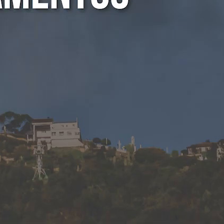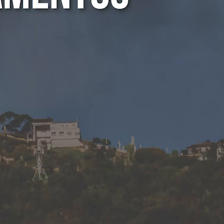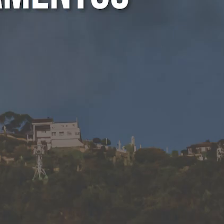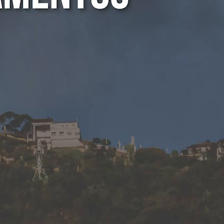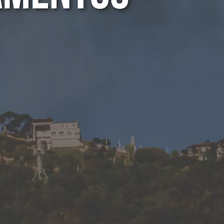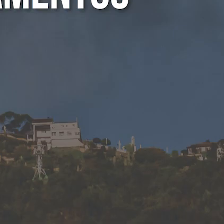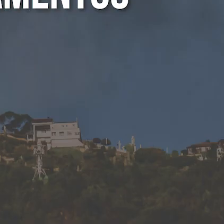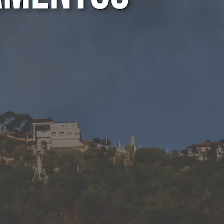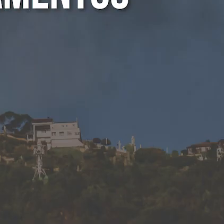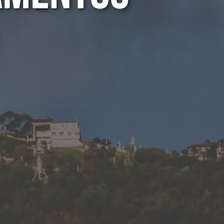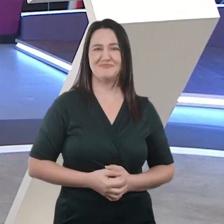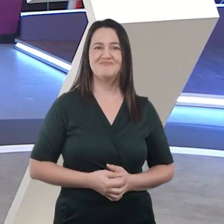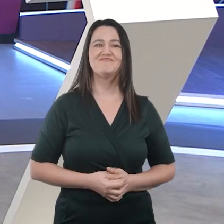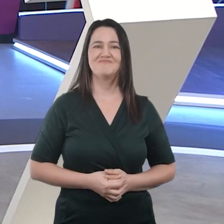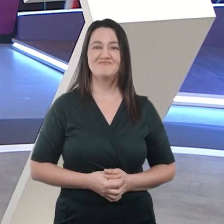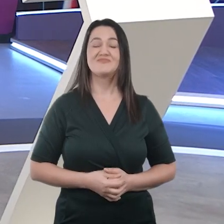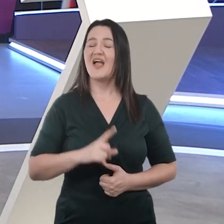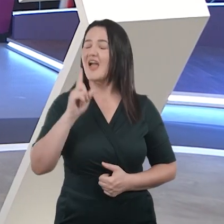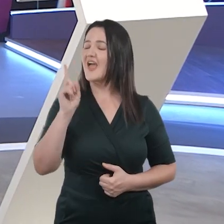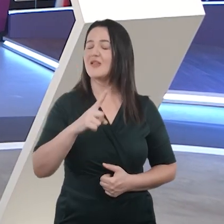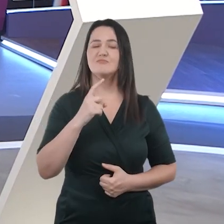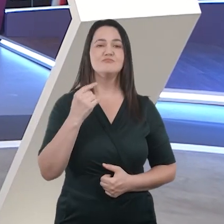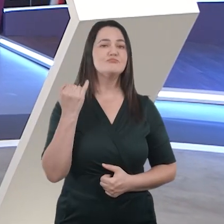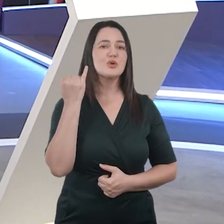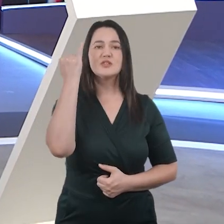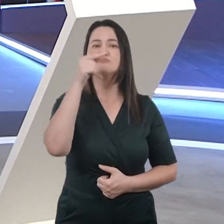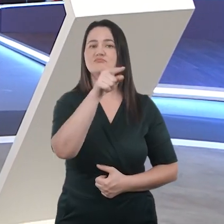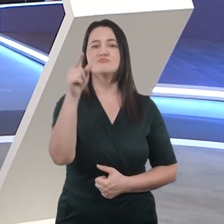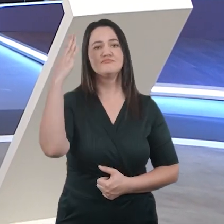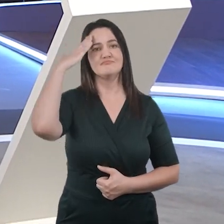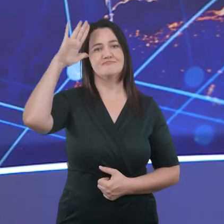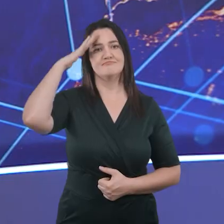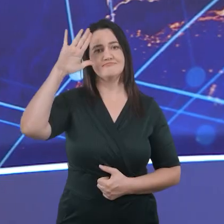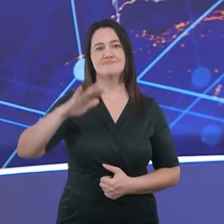10 mandamentos. Este é o ponto inicial.